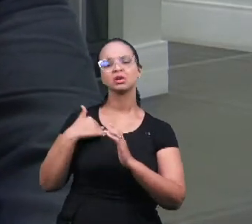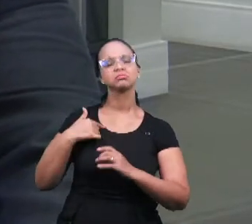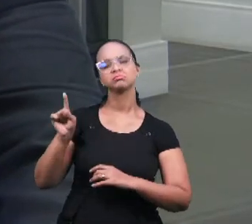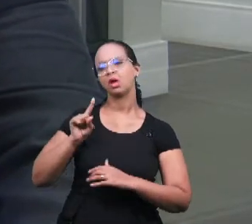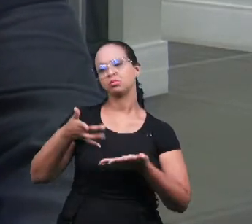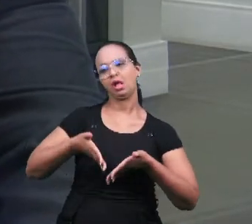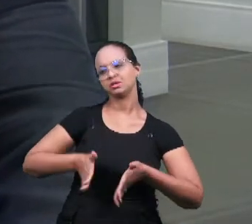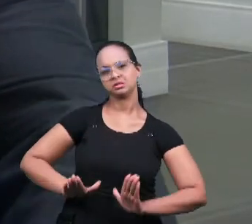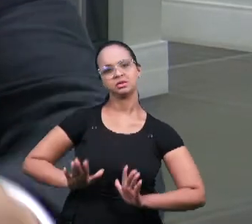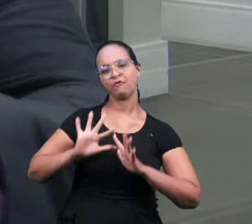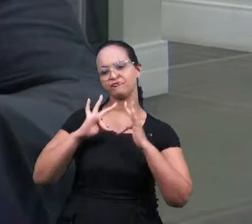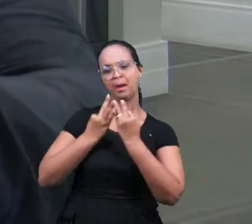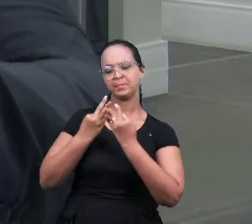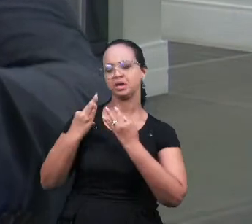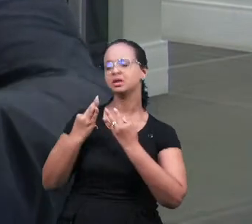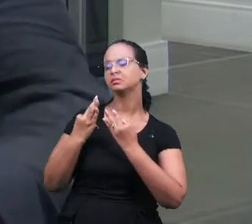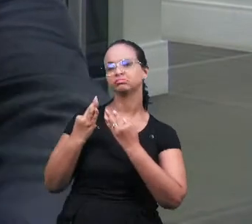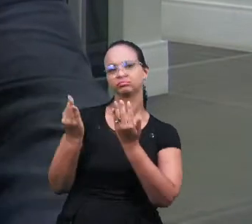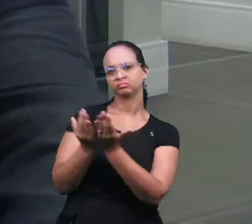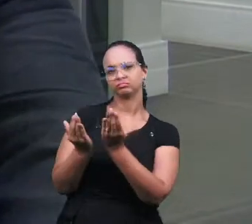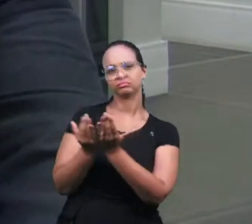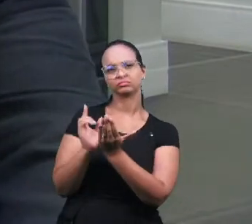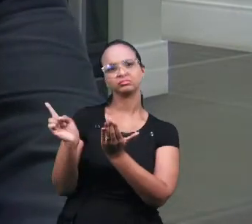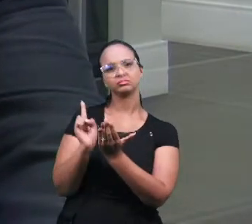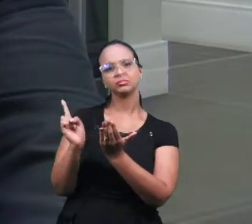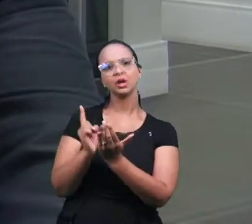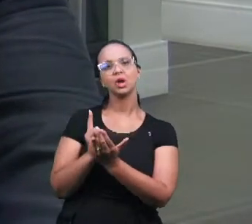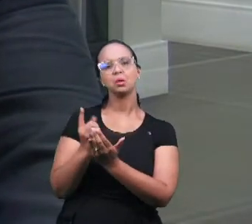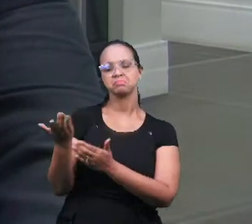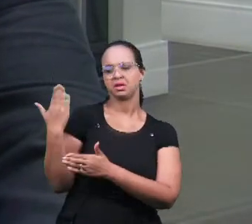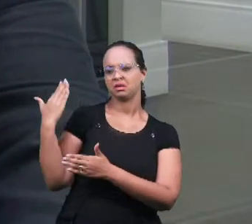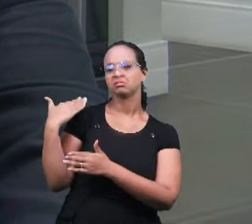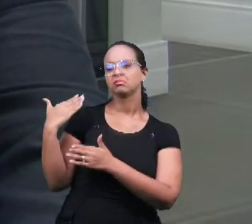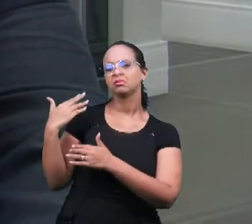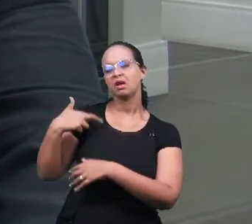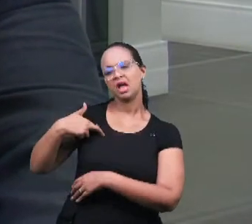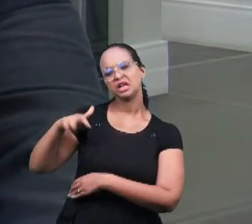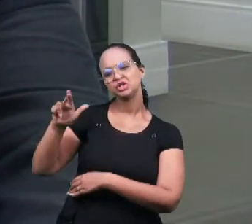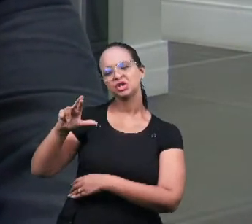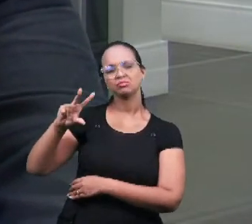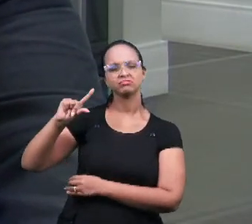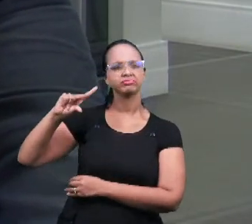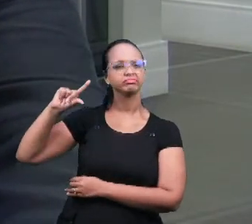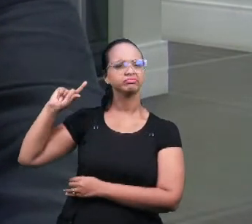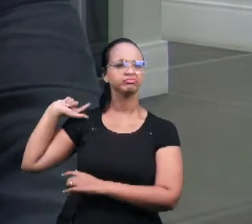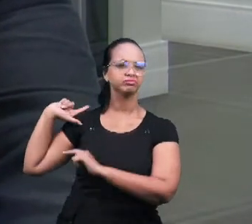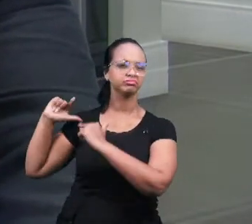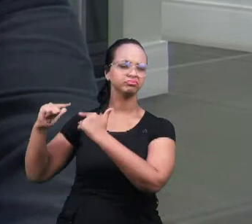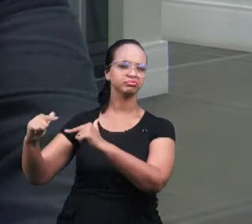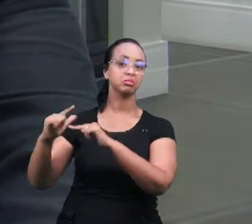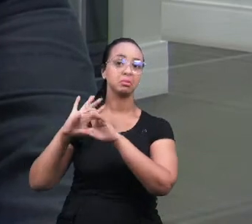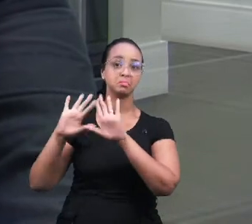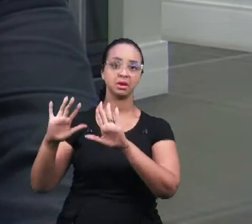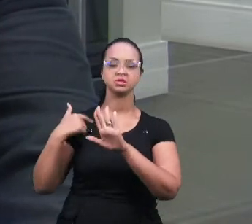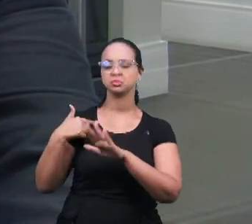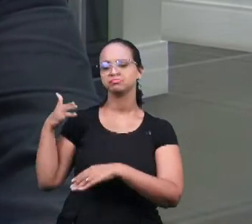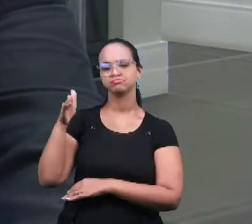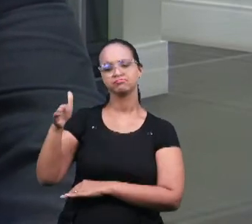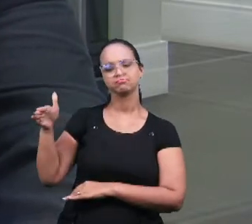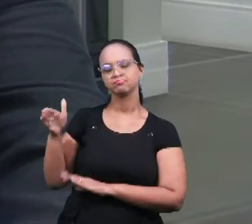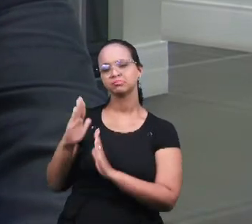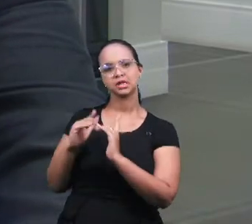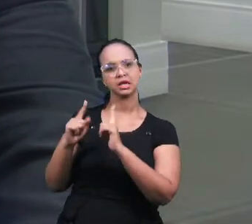evangélico, fui criado numa religião histórica, né? Mas desde os 12, 13 anos já não frequentava mais nenhuma